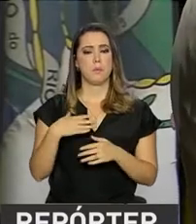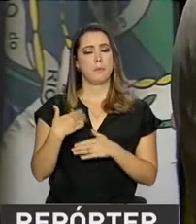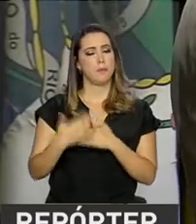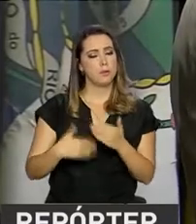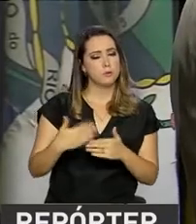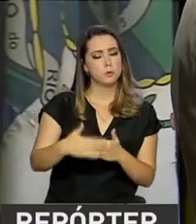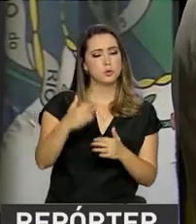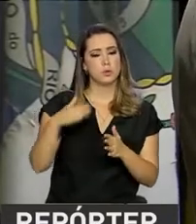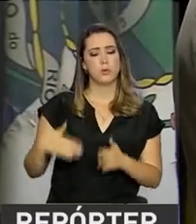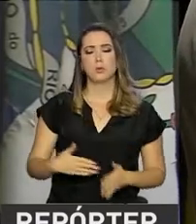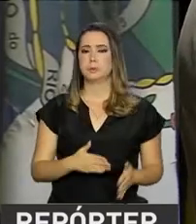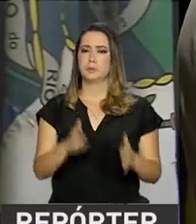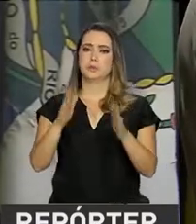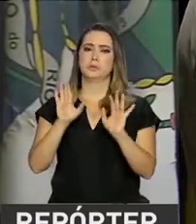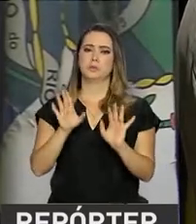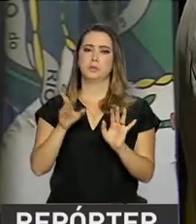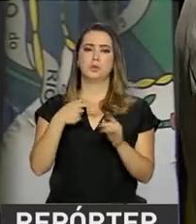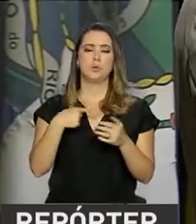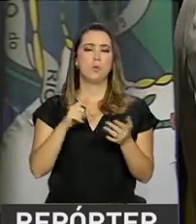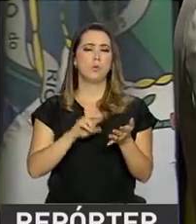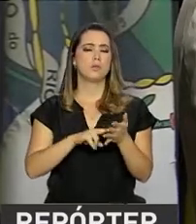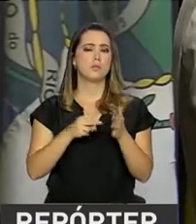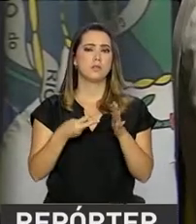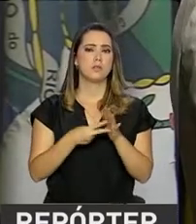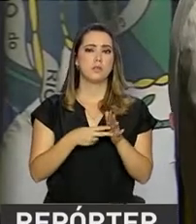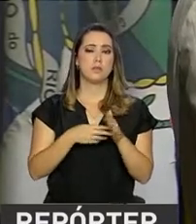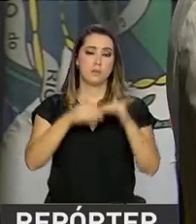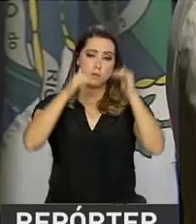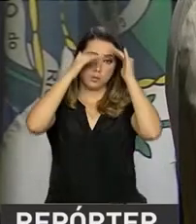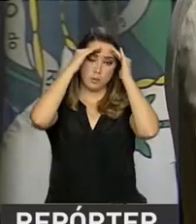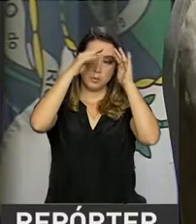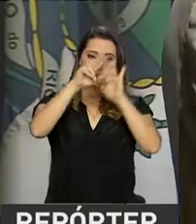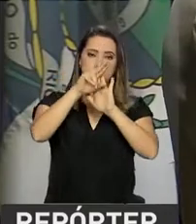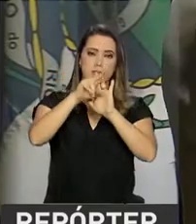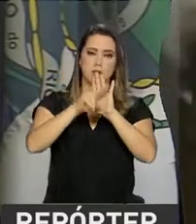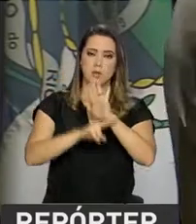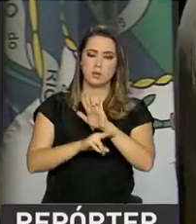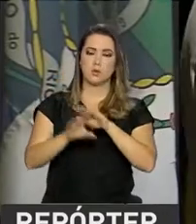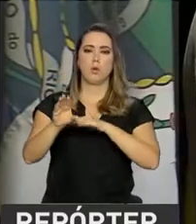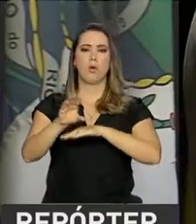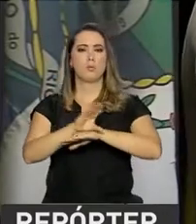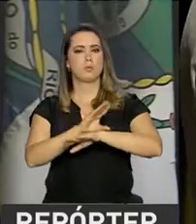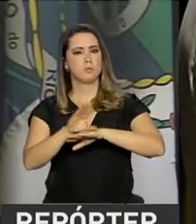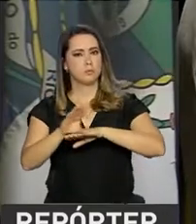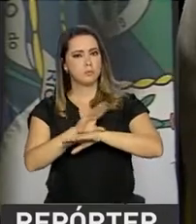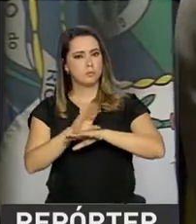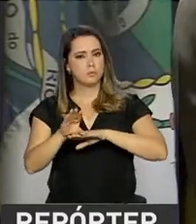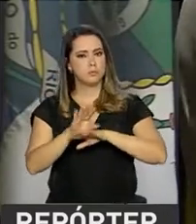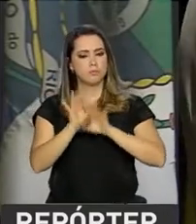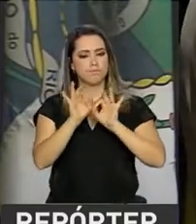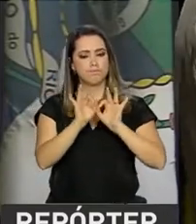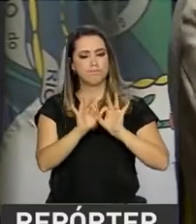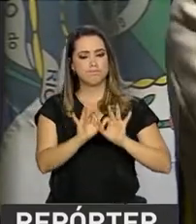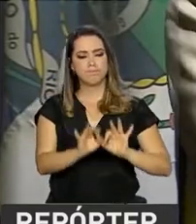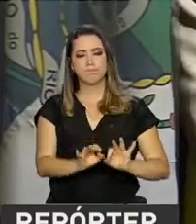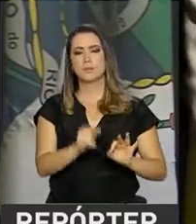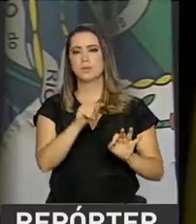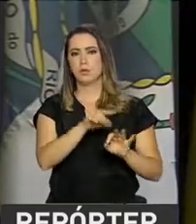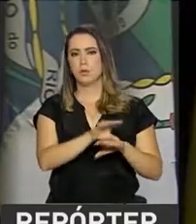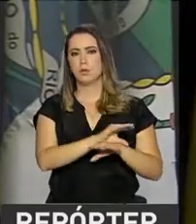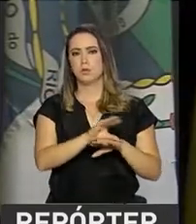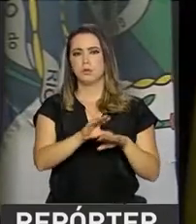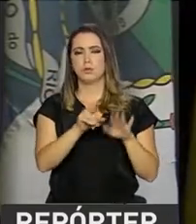cumprir exatamente a normatividade nacional cumpre a constituição cumprir rigorosamente o